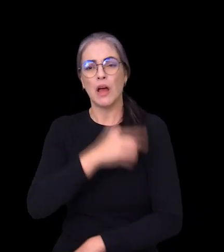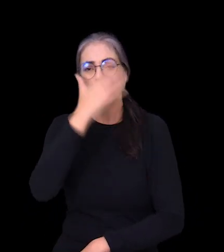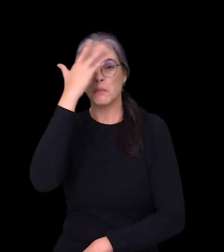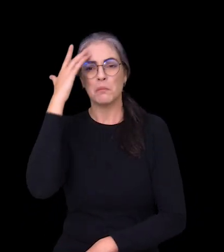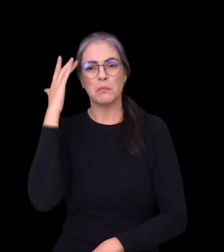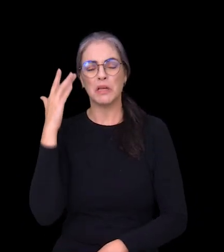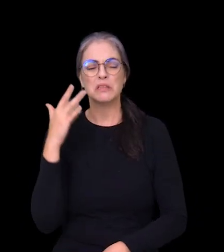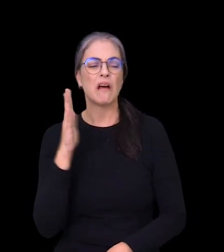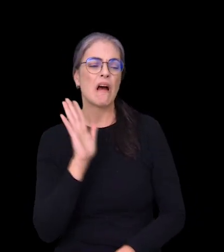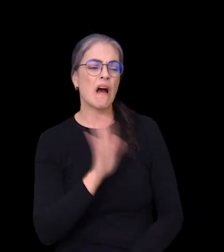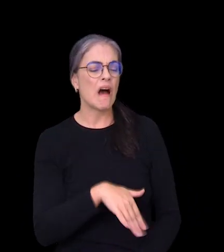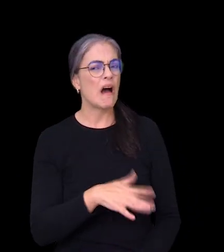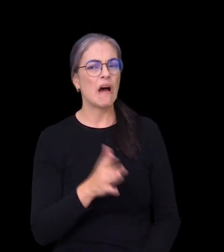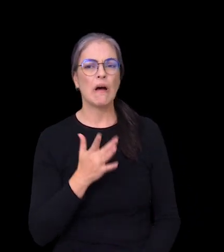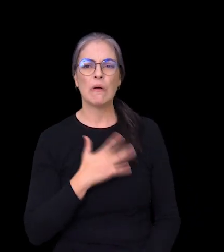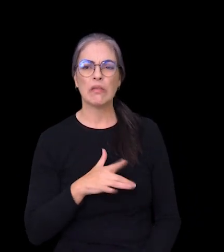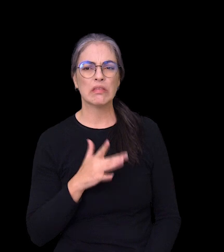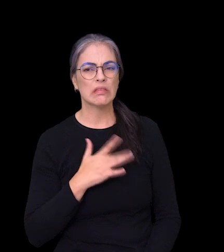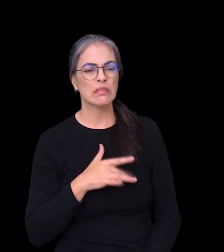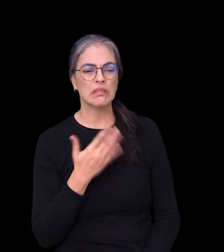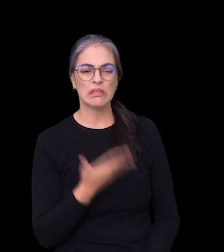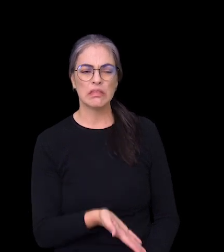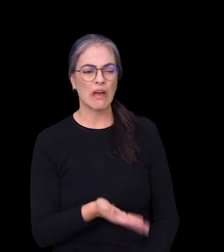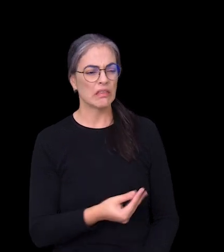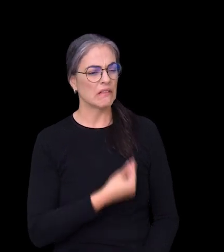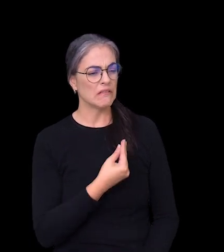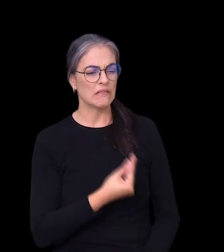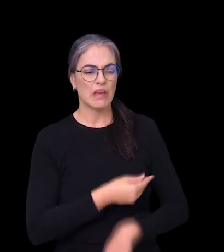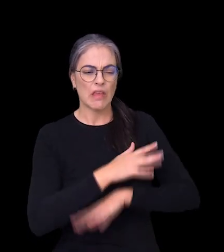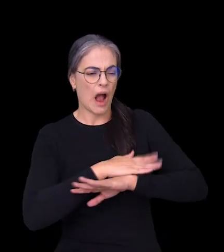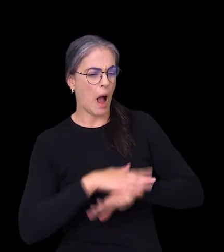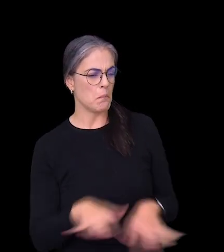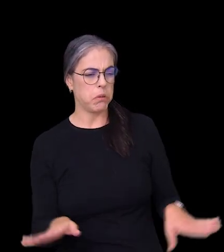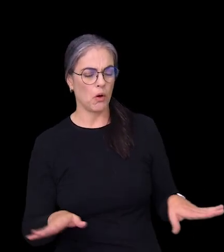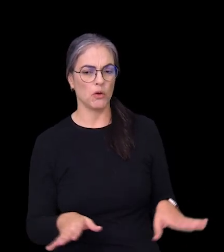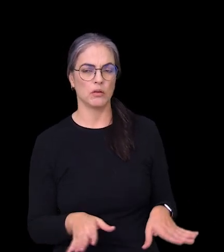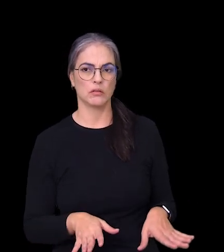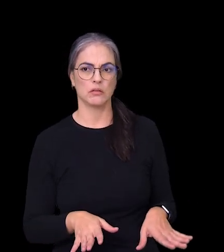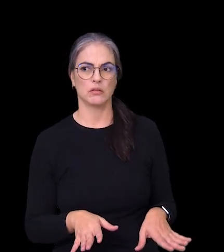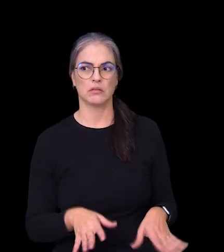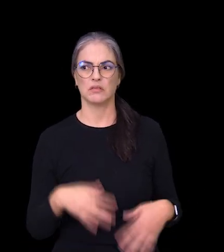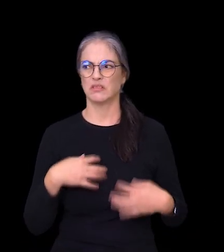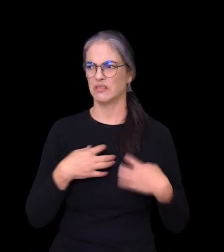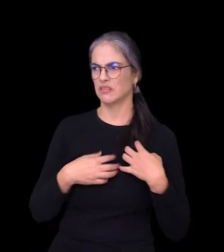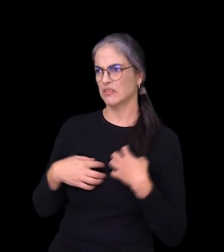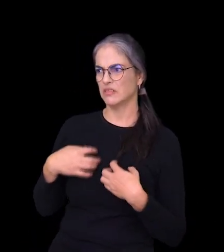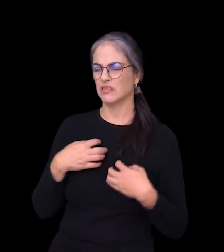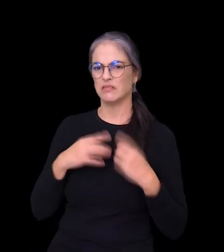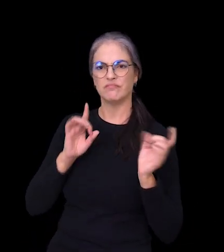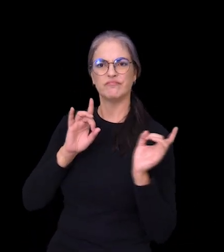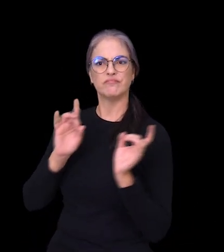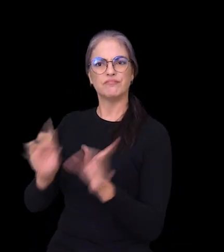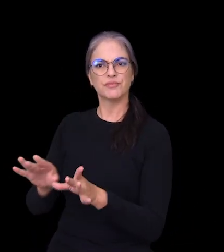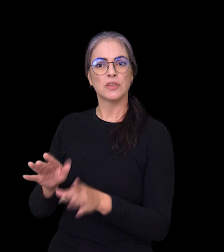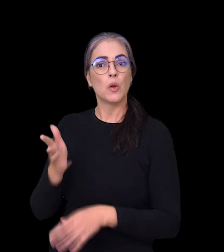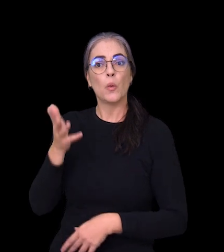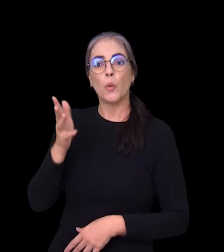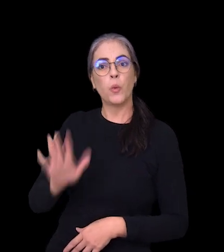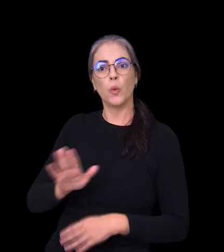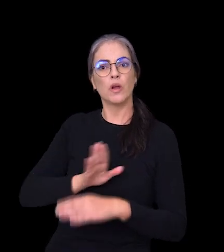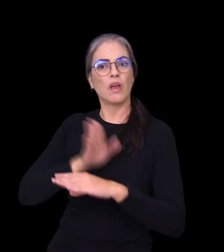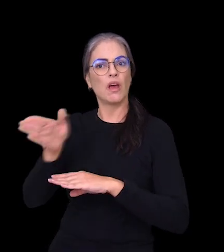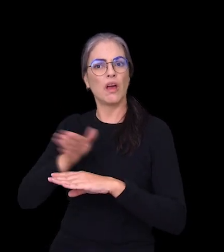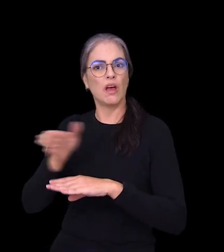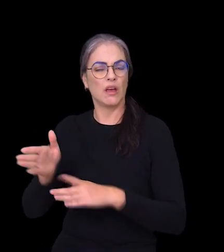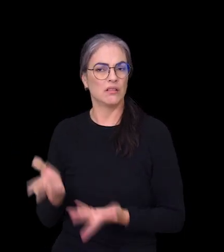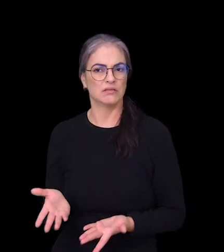Deus, sabe, nossa, sua vida acabou, sabe? E às vezes isso afasta essa adolescente daquele serviço.